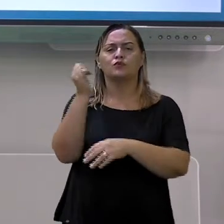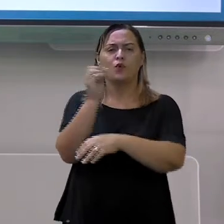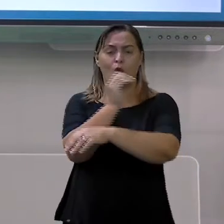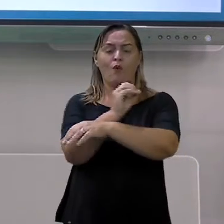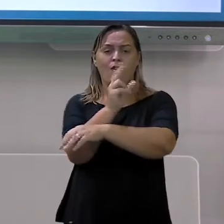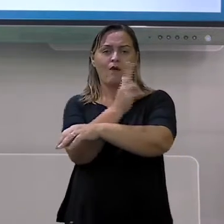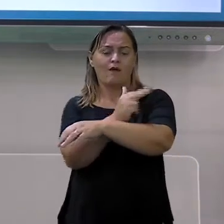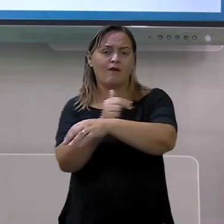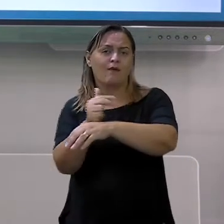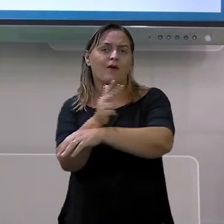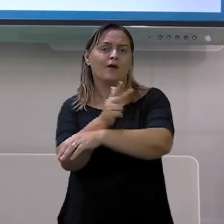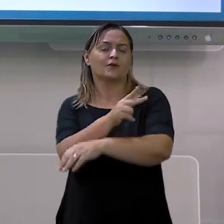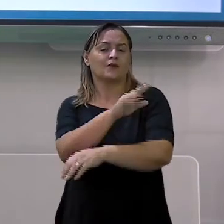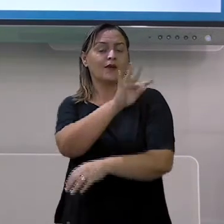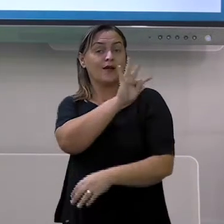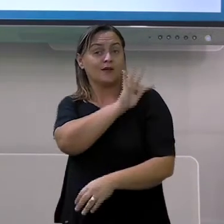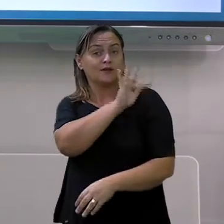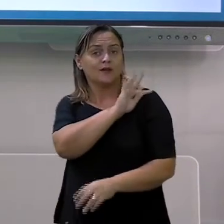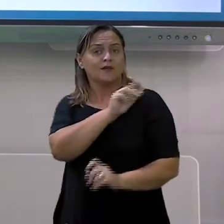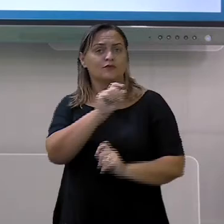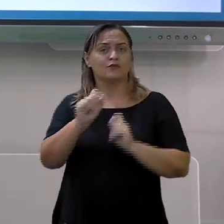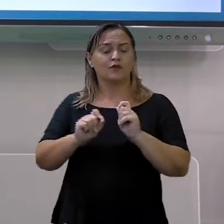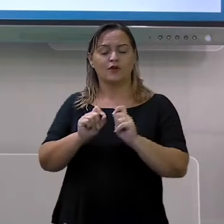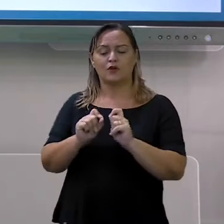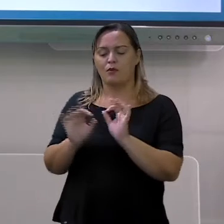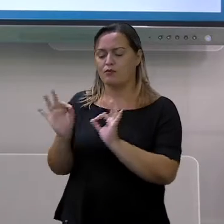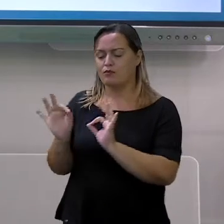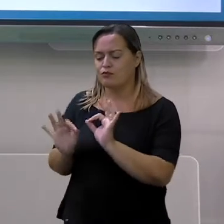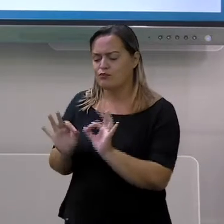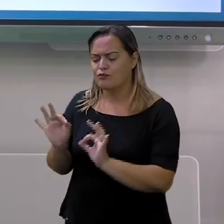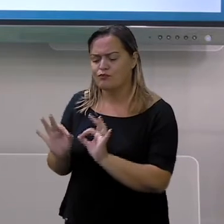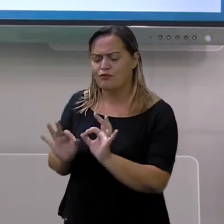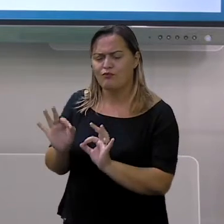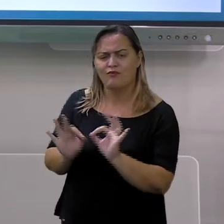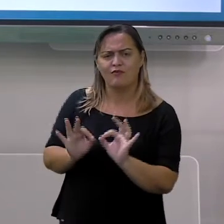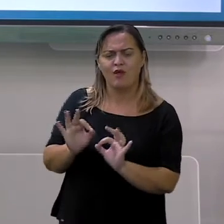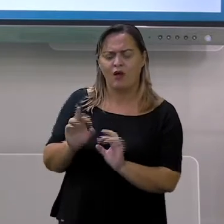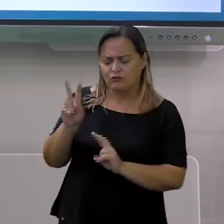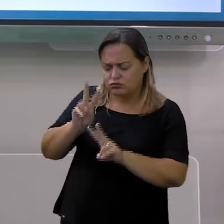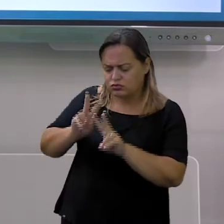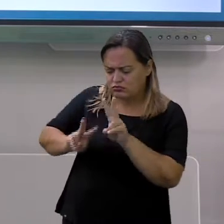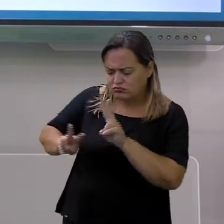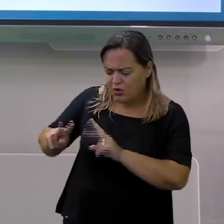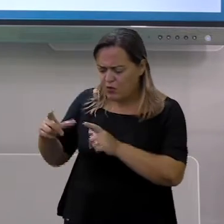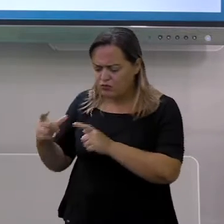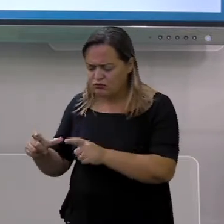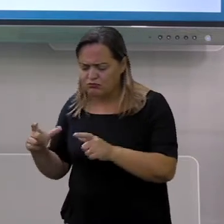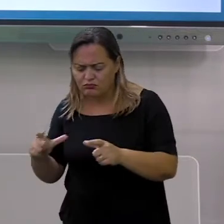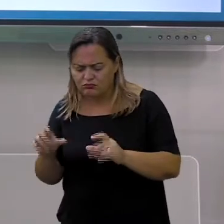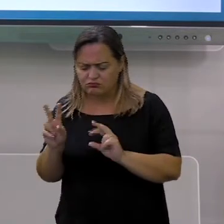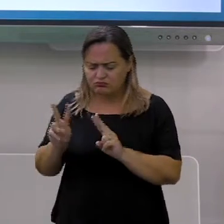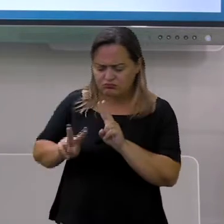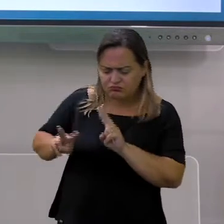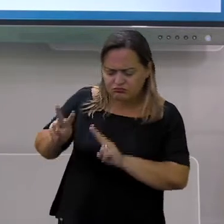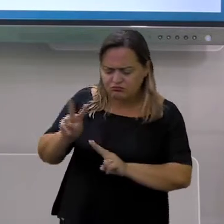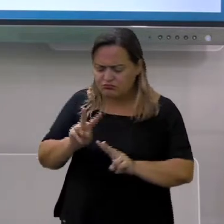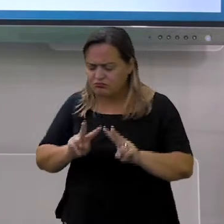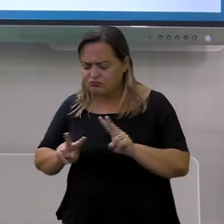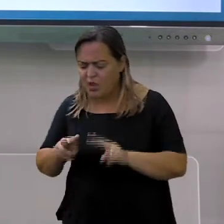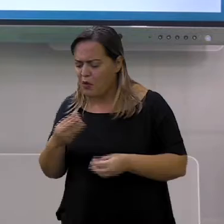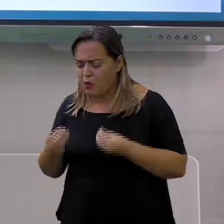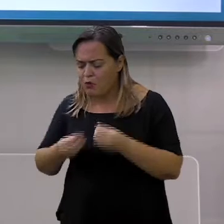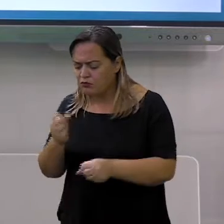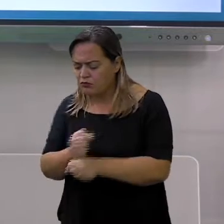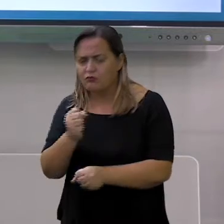projetar construções, casas, edifícios, de analisar o espaço, de analisar o espaço